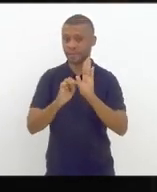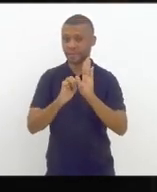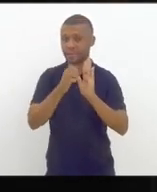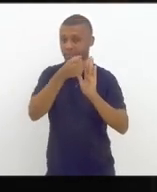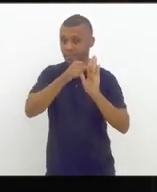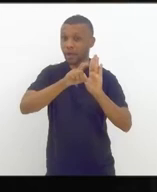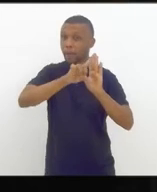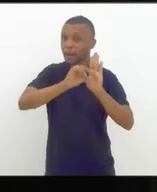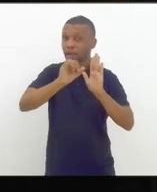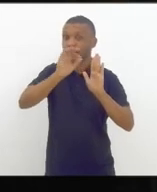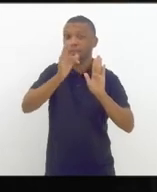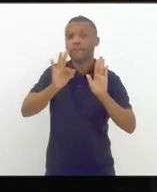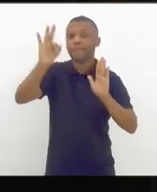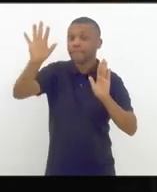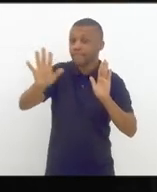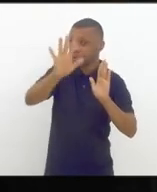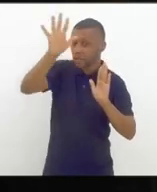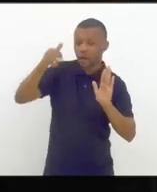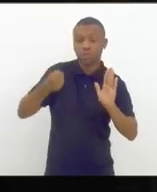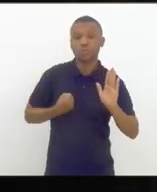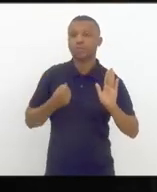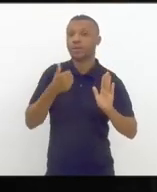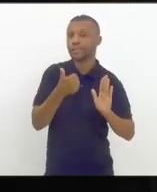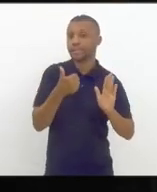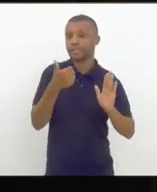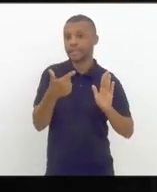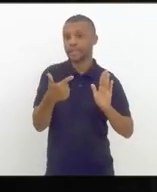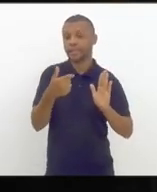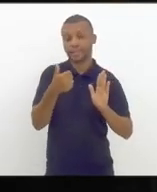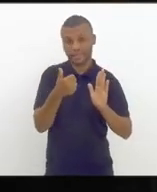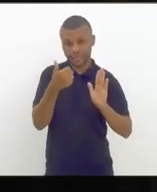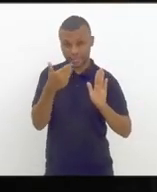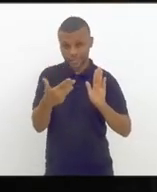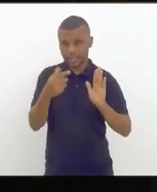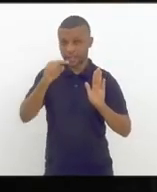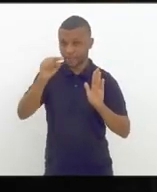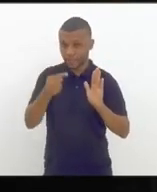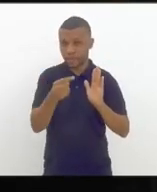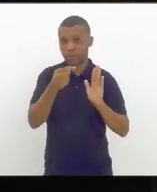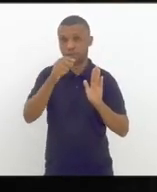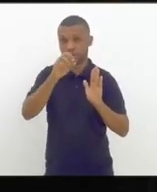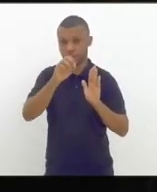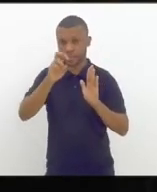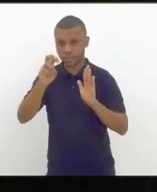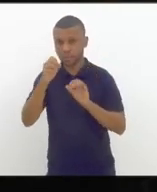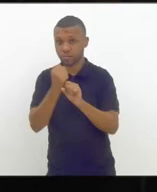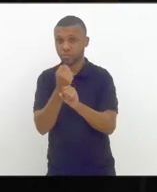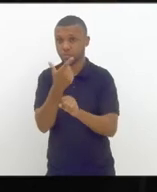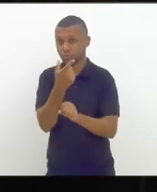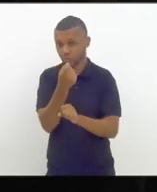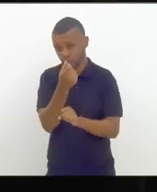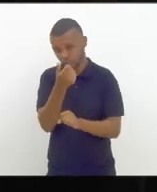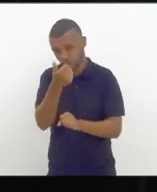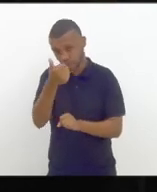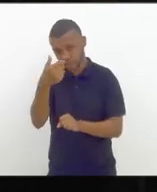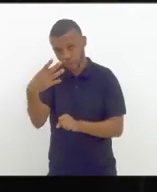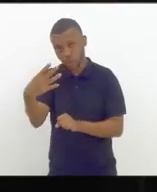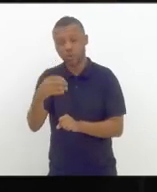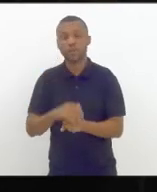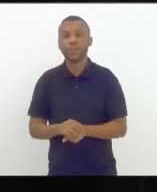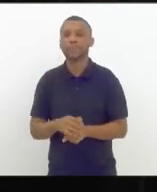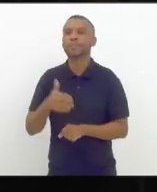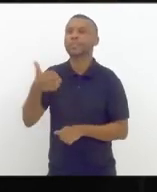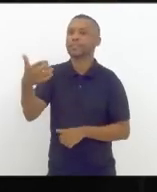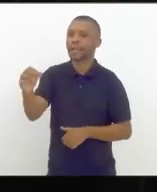é uma lei federal é 13.005 de 2014 ele tem uma vigência de sinal portanto sua validade